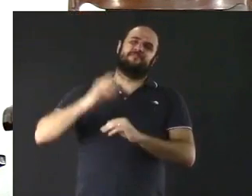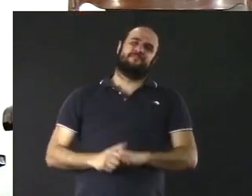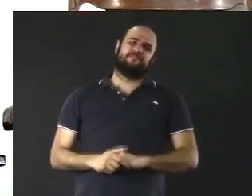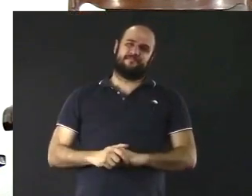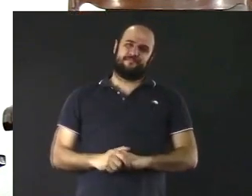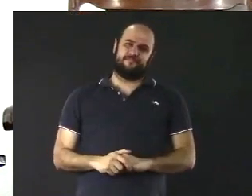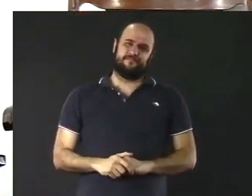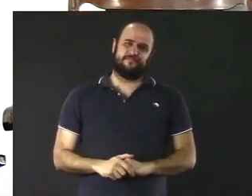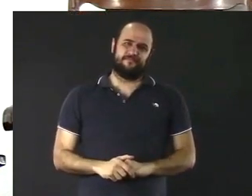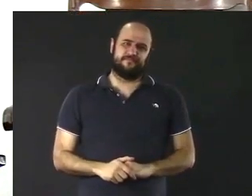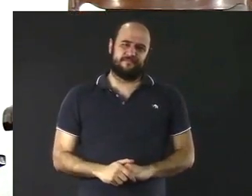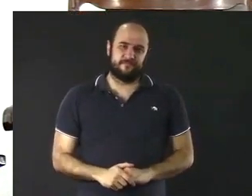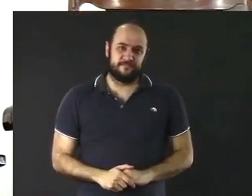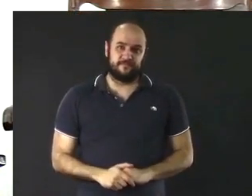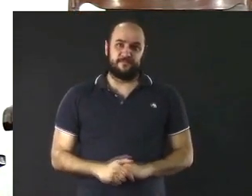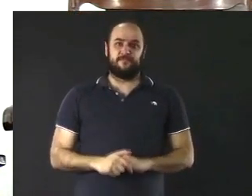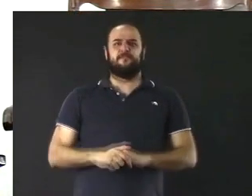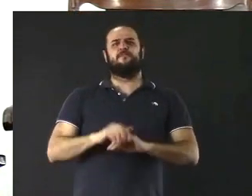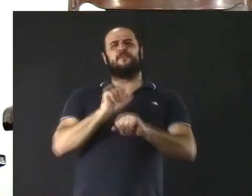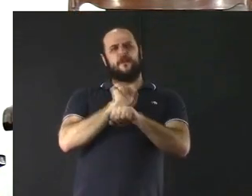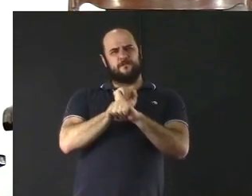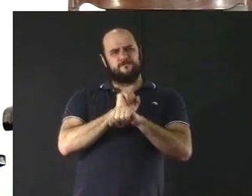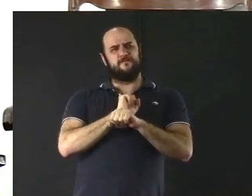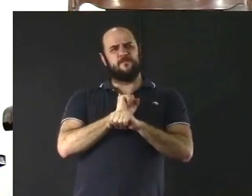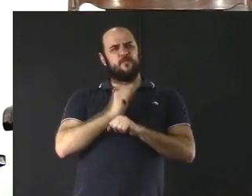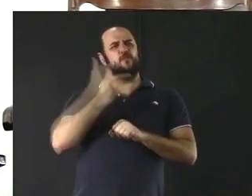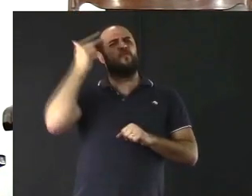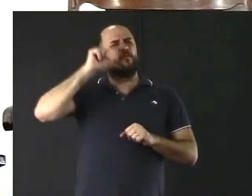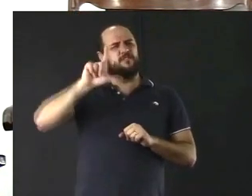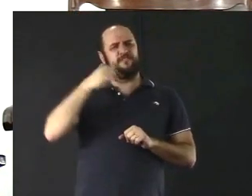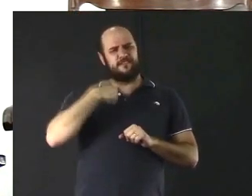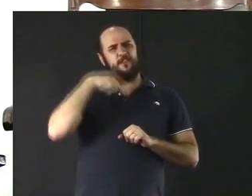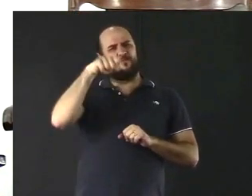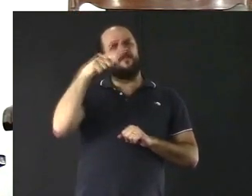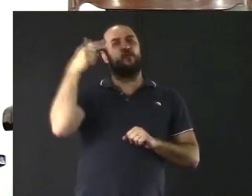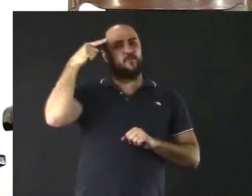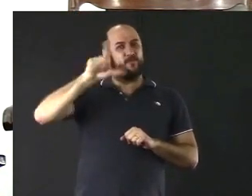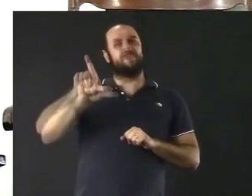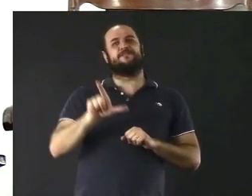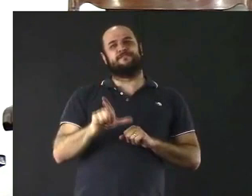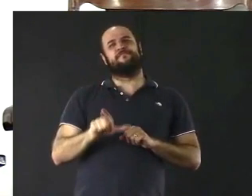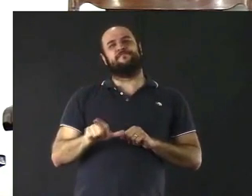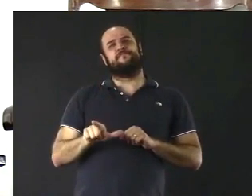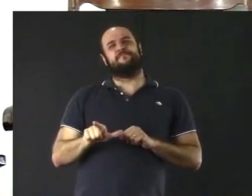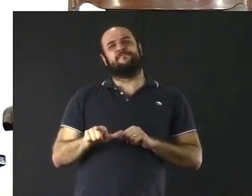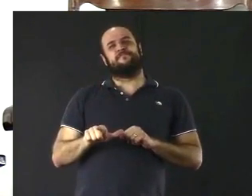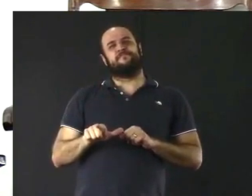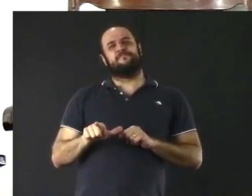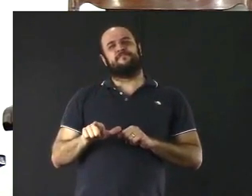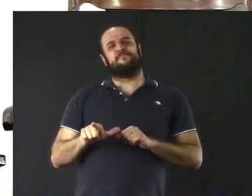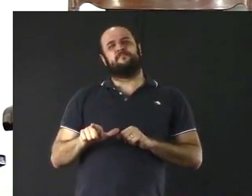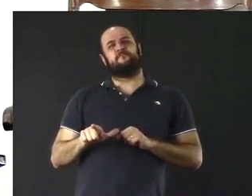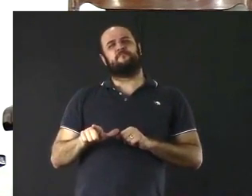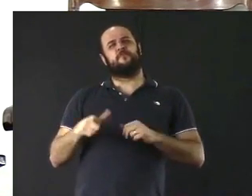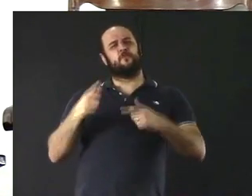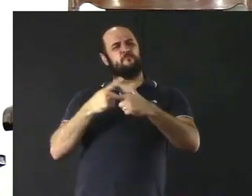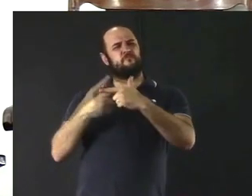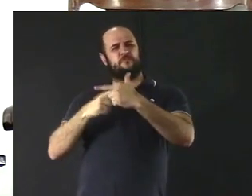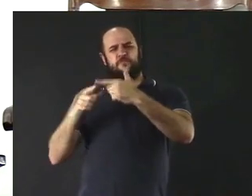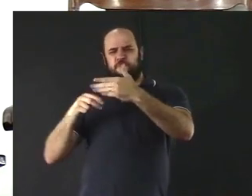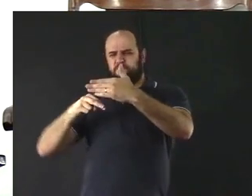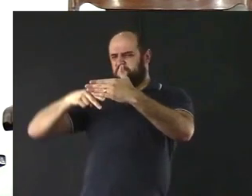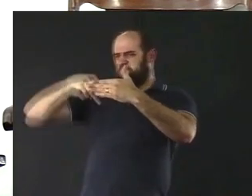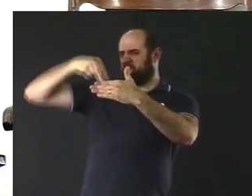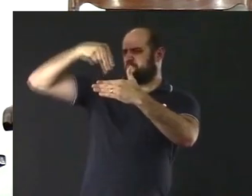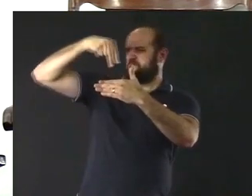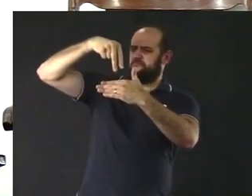Espero assim que eu consiga, que você também consiga transpor esses obstáculos de